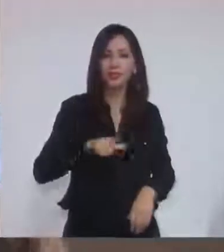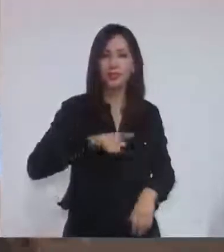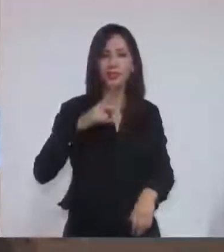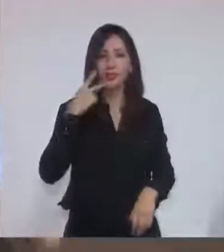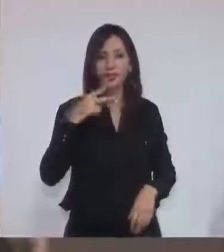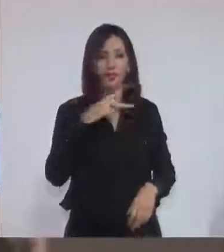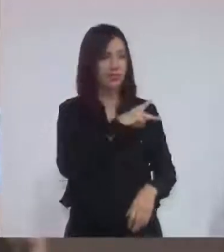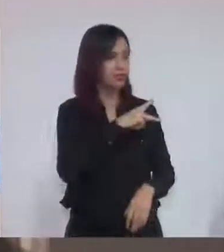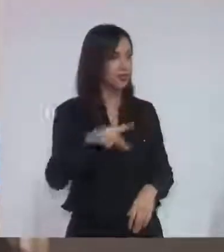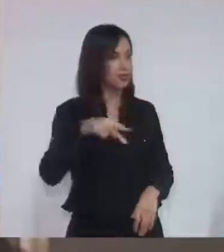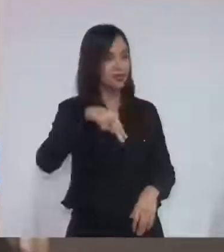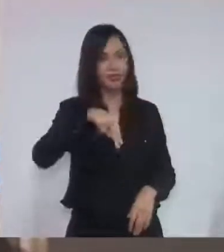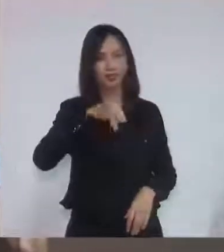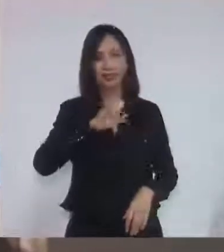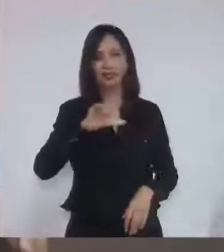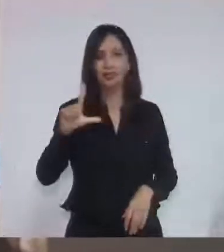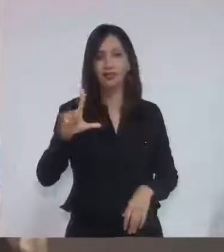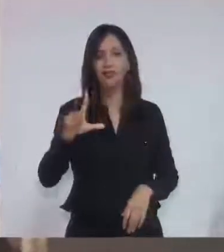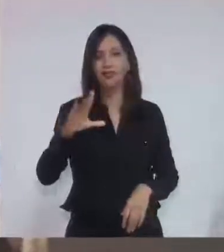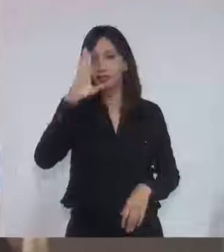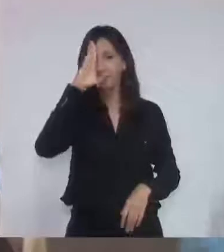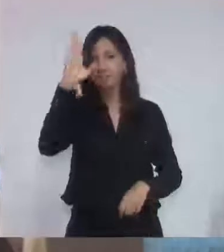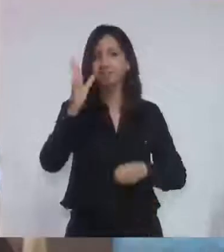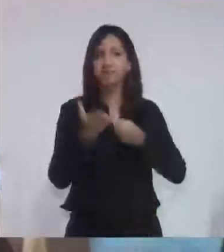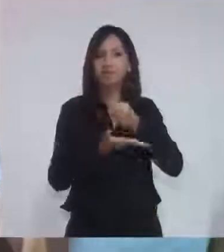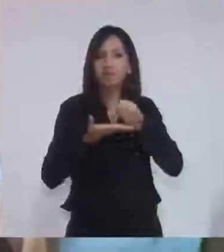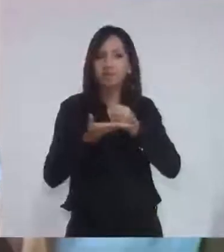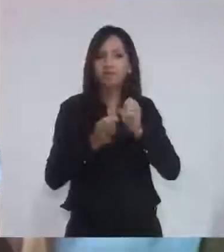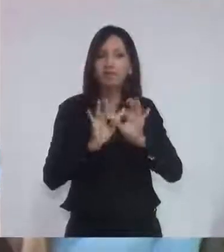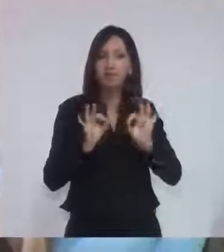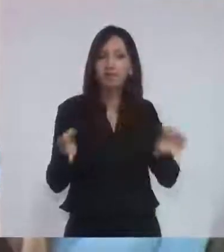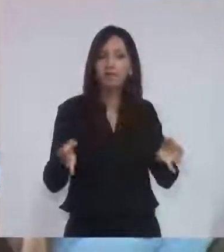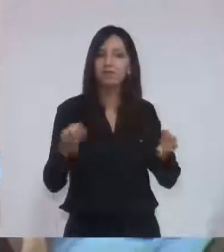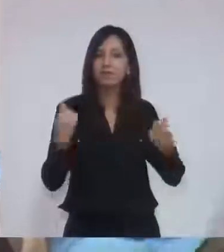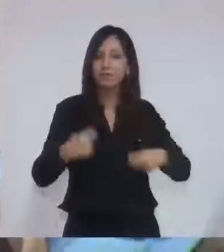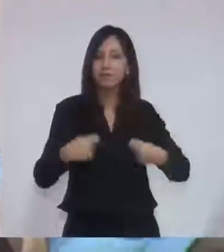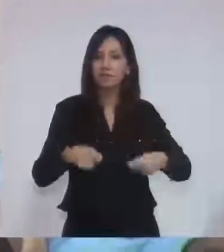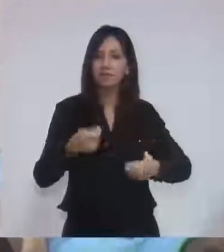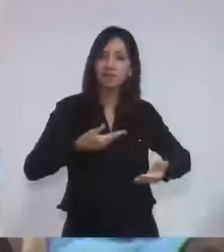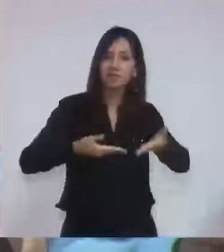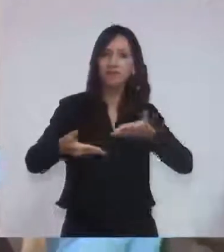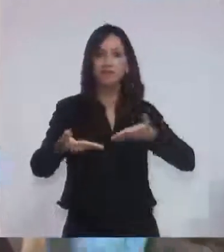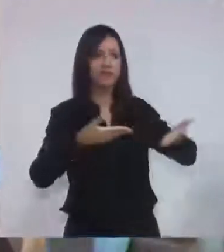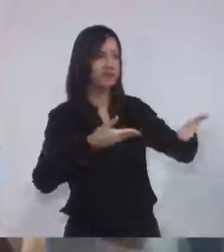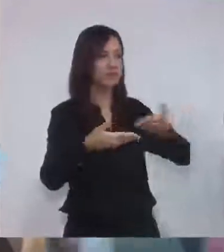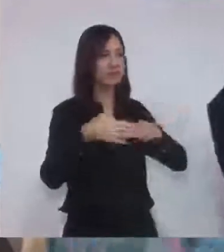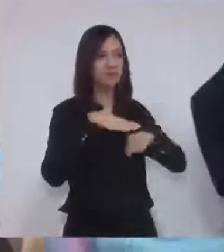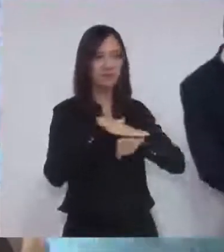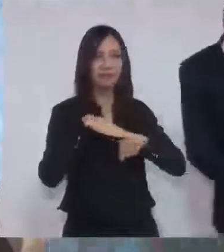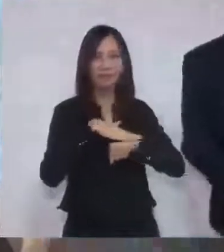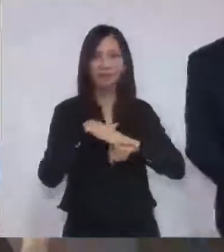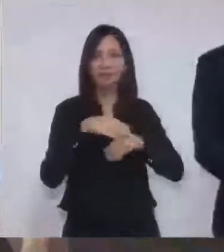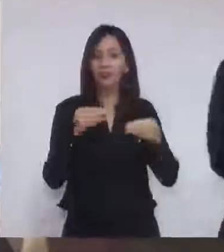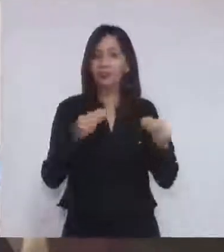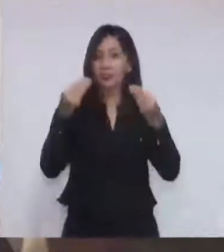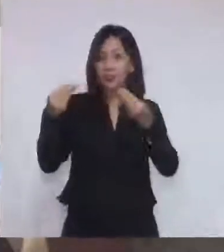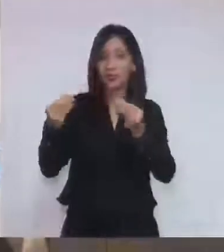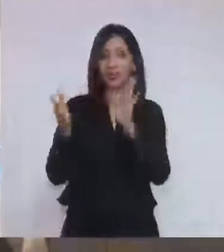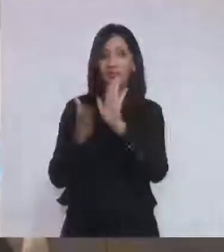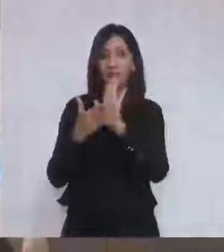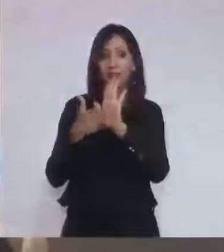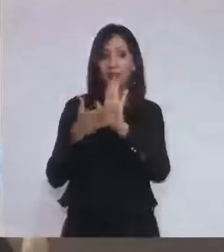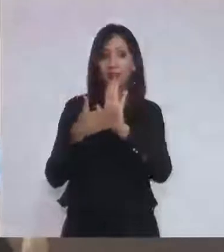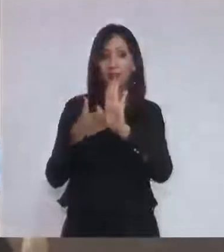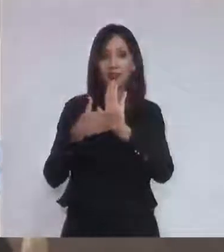pelo presidente Nil Ramos, é o básico nesse caso, que é intermediar a conversa. Então foi levada uma proposta para a